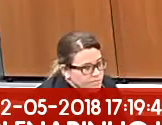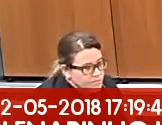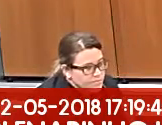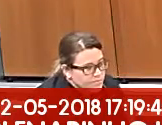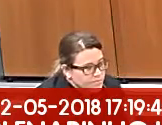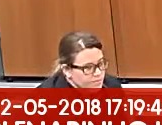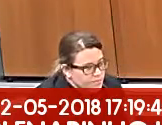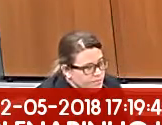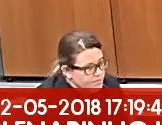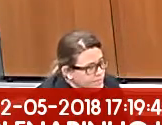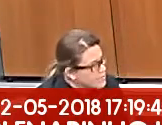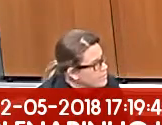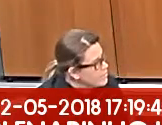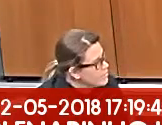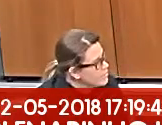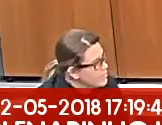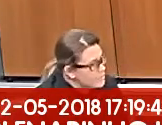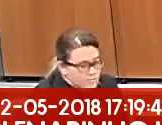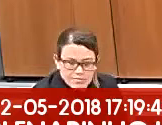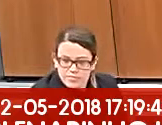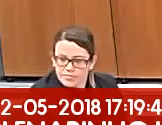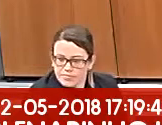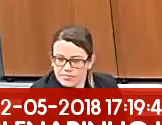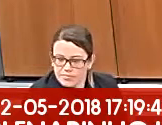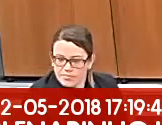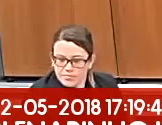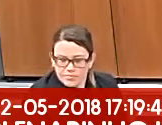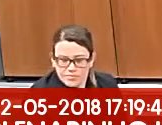entendem? Fala com a Ana Paula que